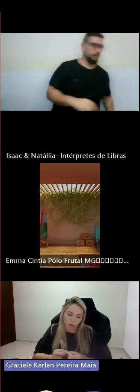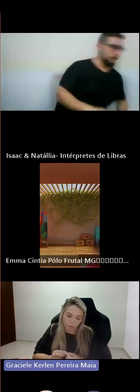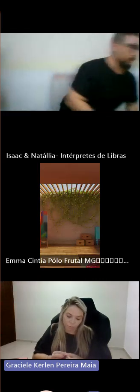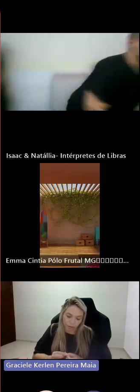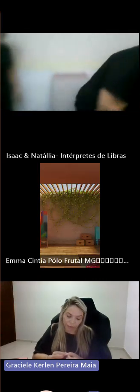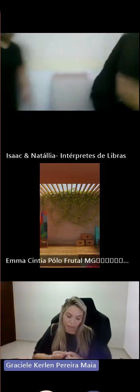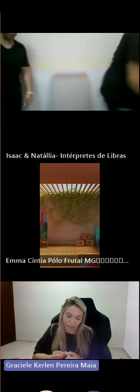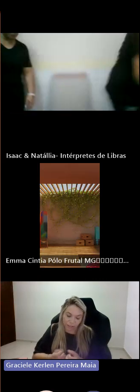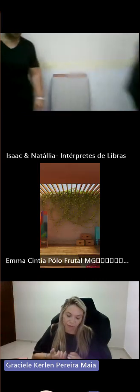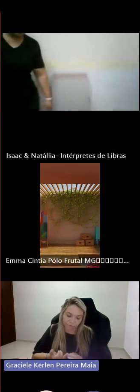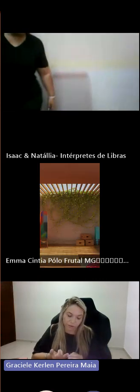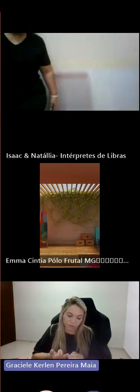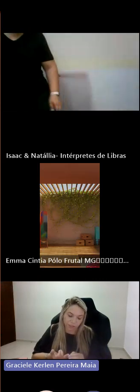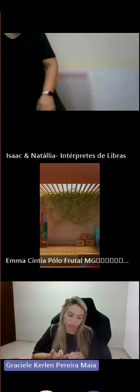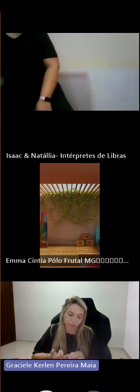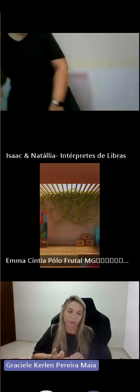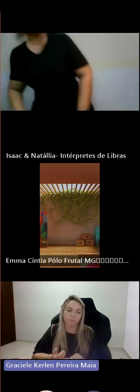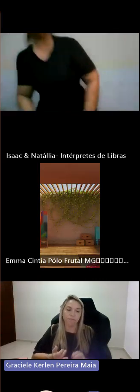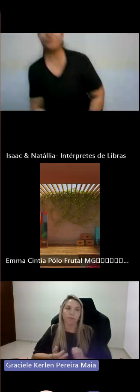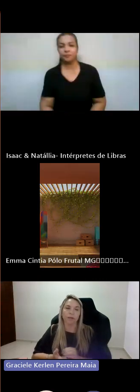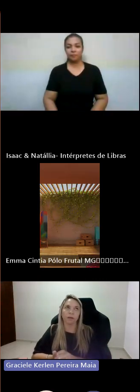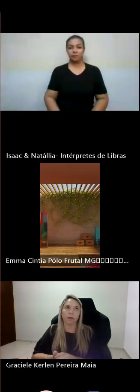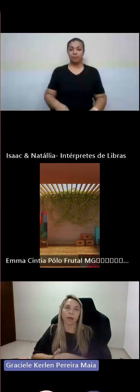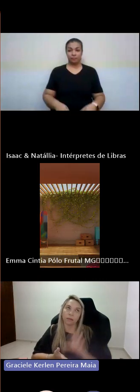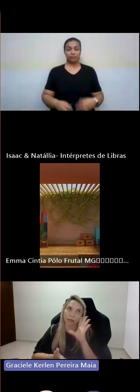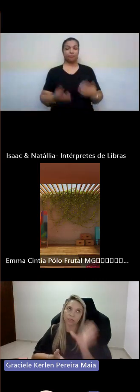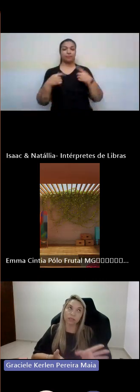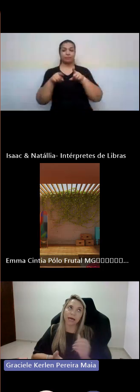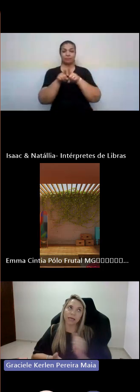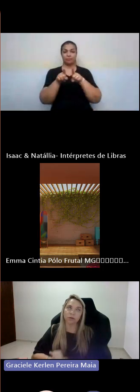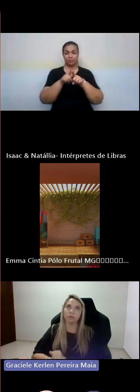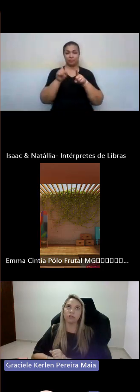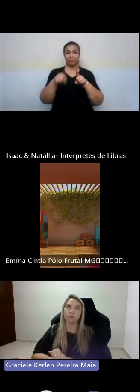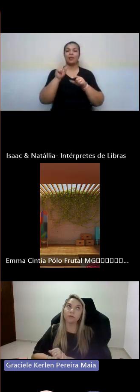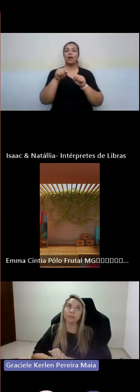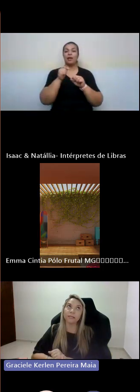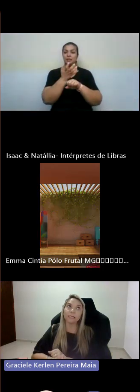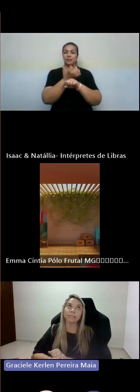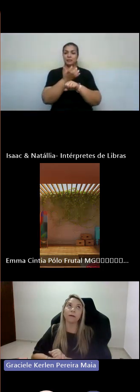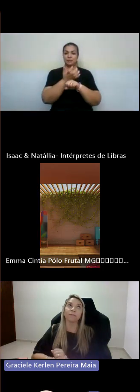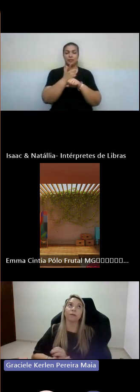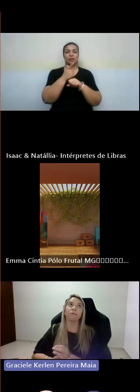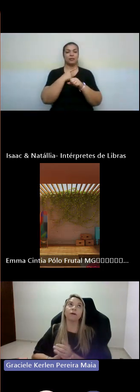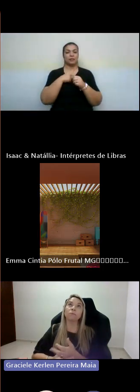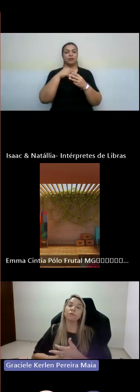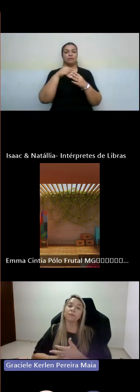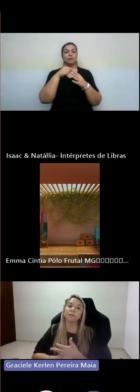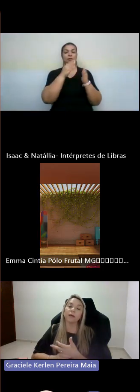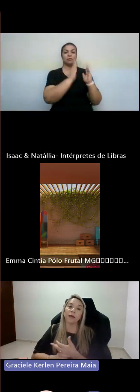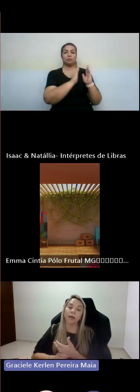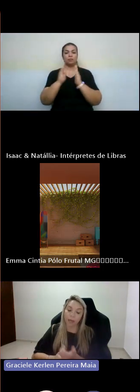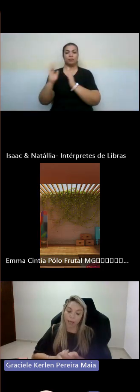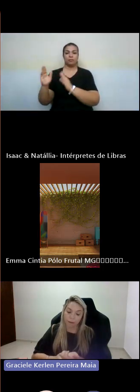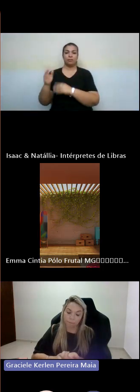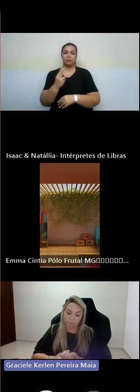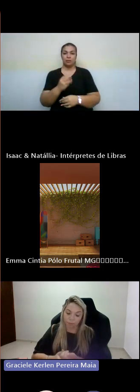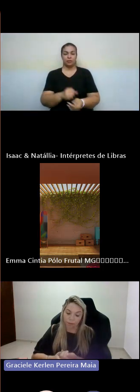pessoal, a disciplina foi dividida em 3 unidades, como eu disse para vocês.